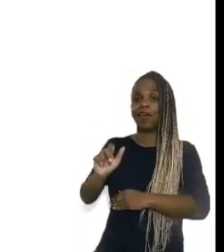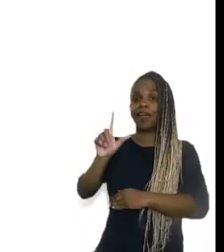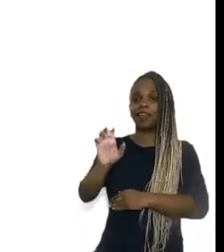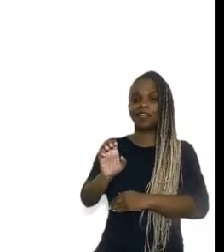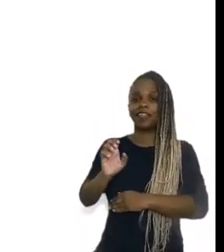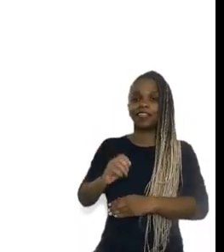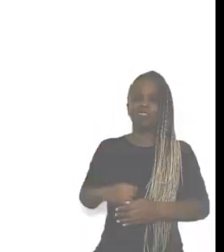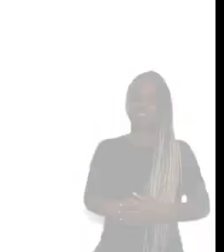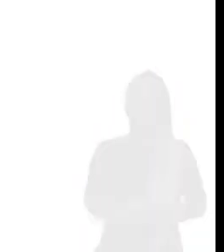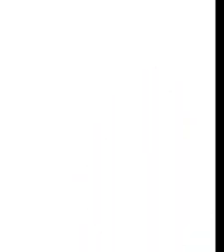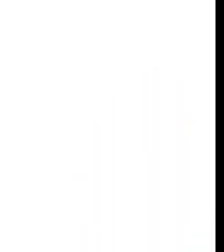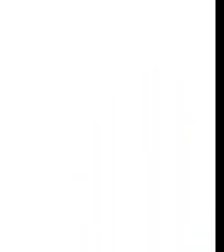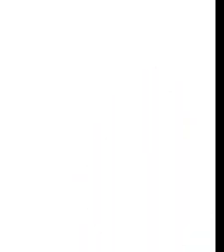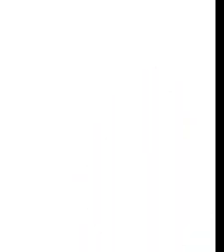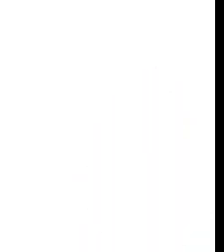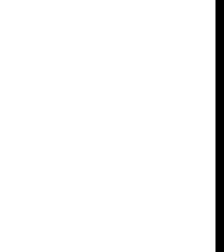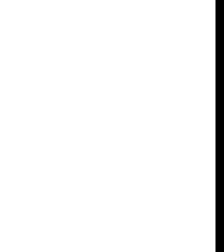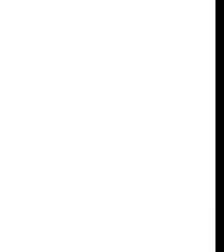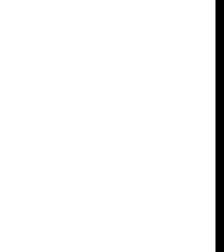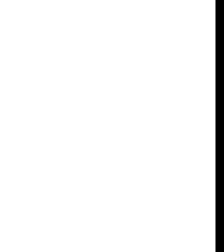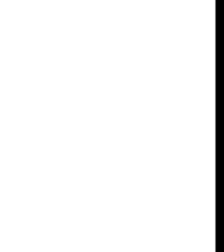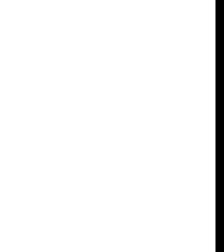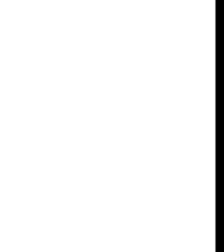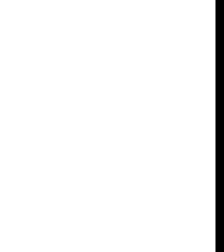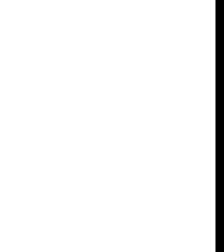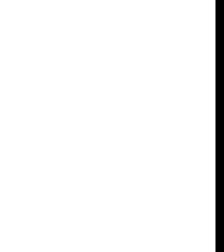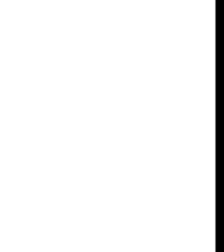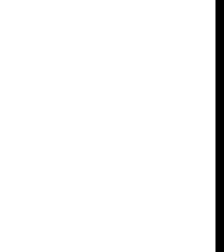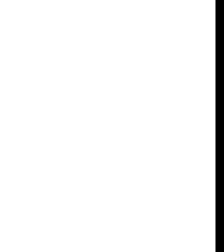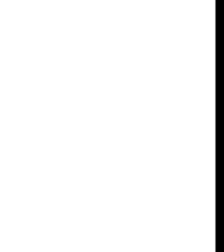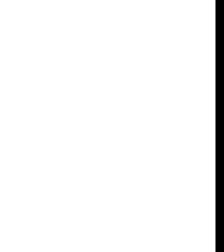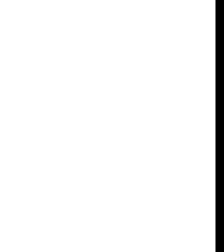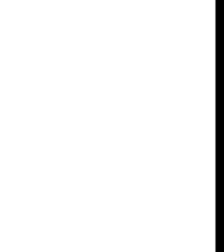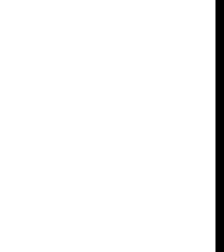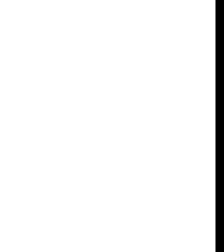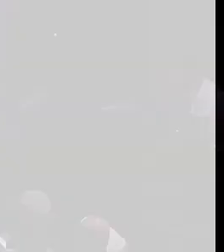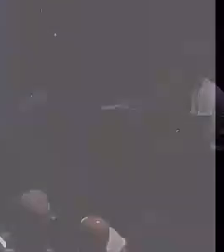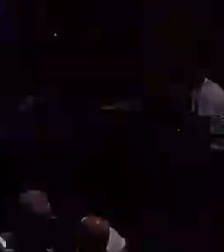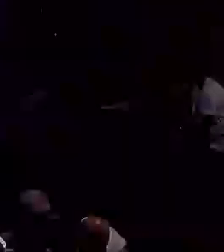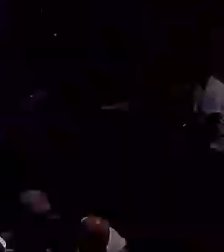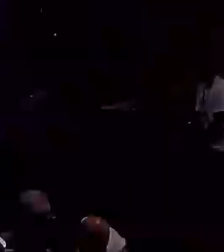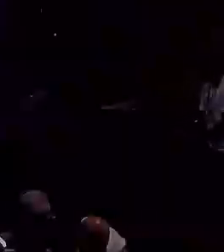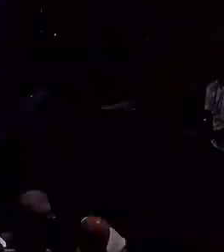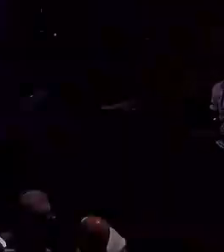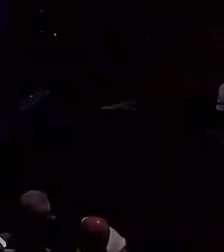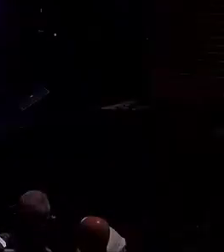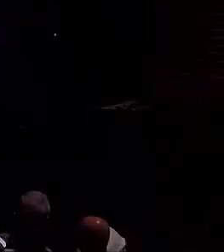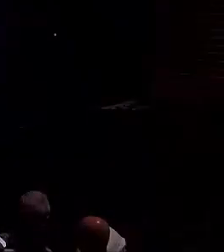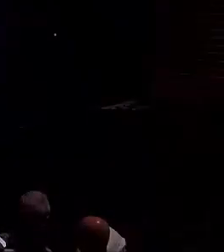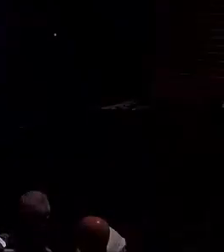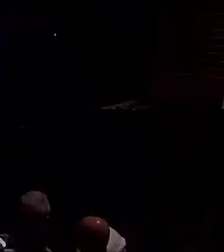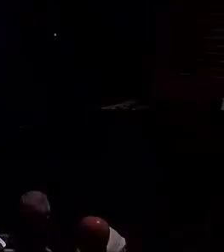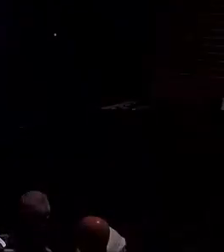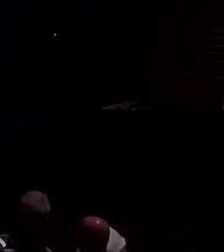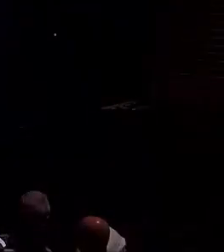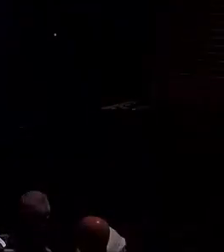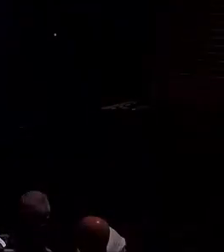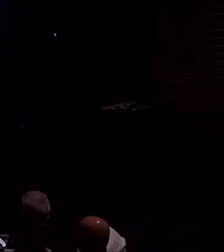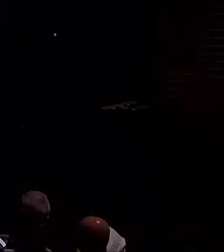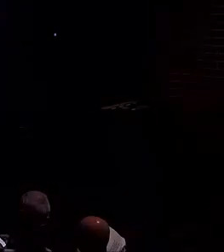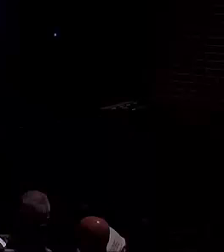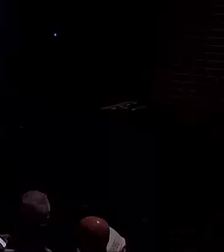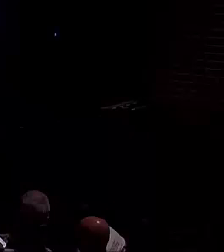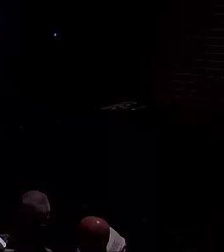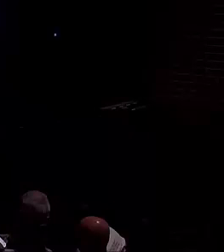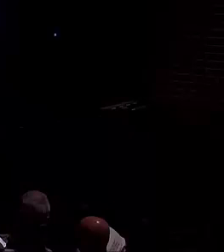Instituto Cultural Vale. Pedro Drummond, Edmilson Caminha e Marcelino Freire. 80 anos de